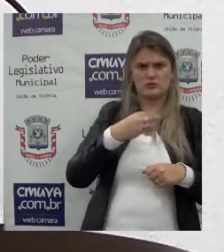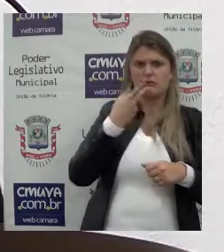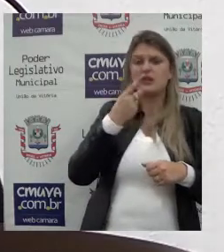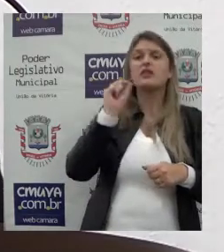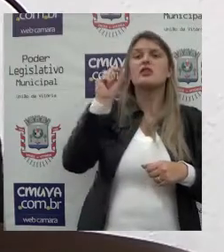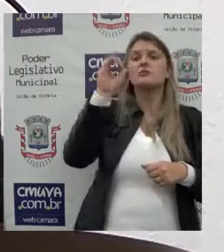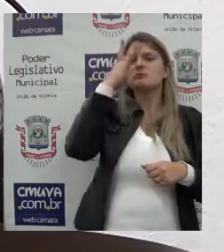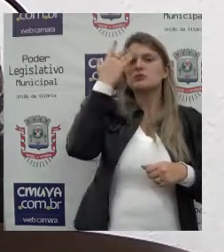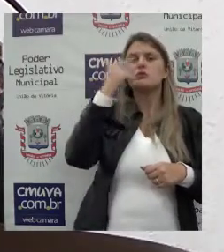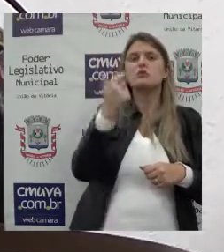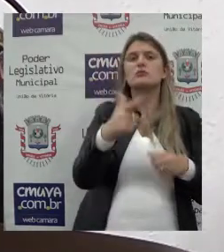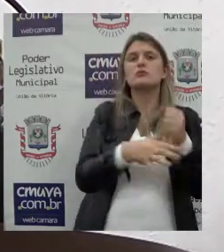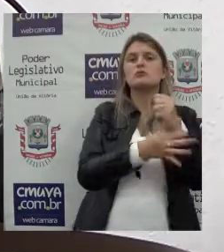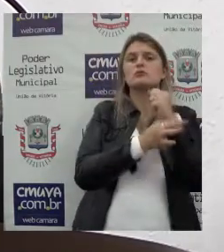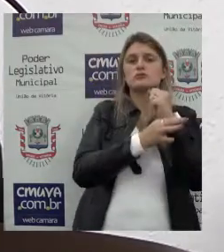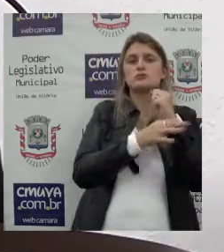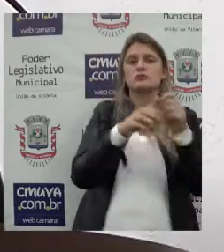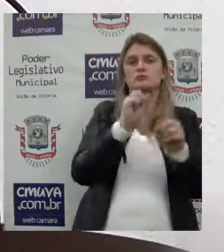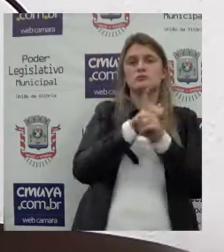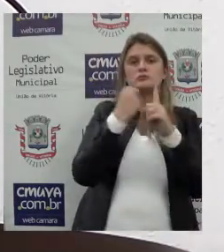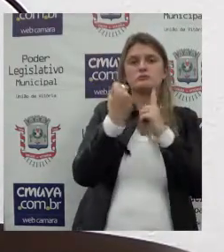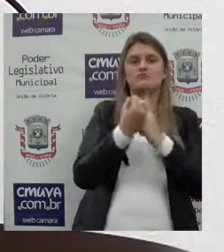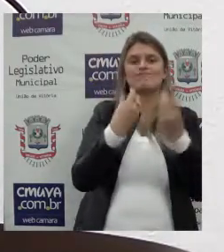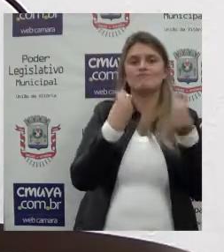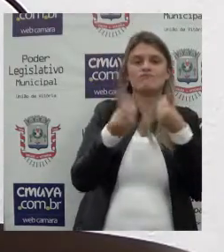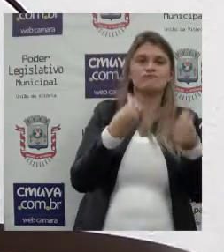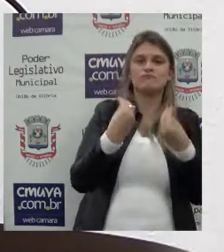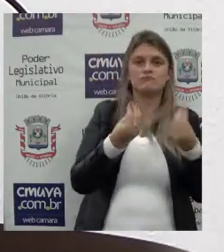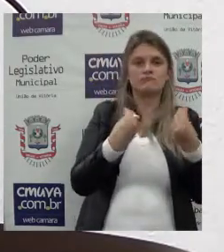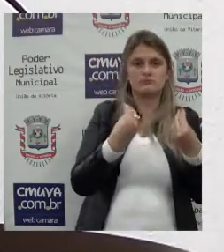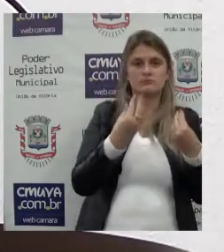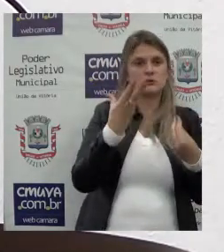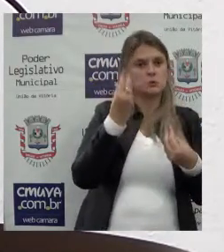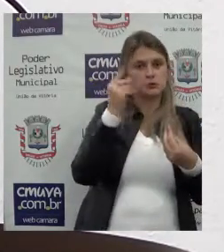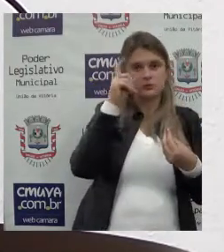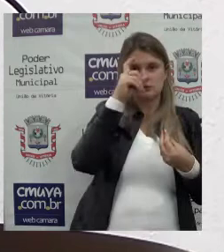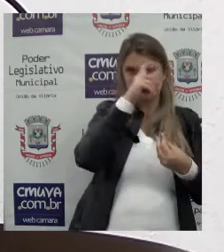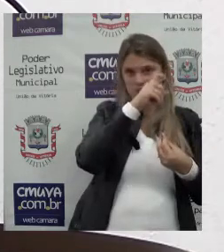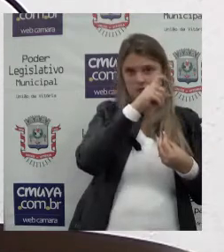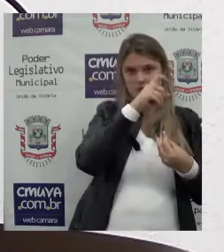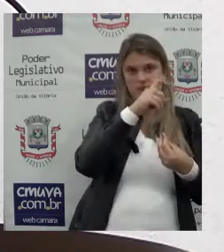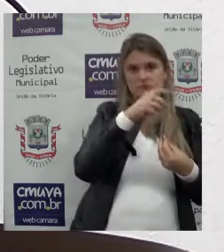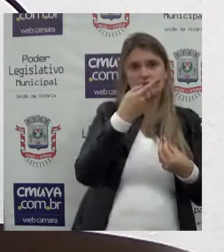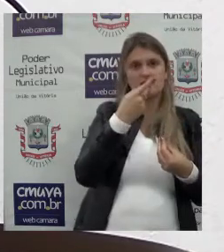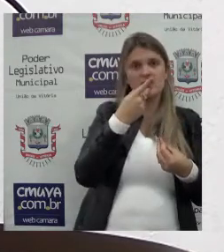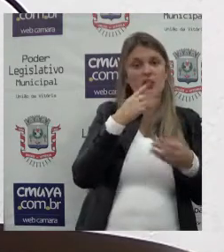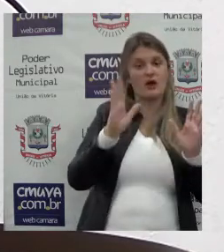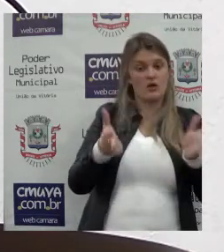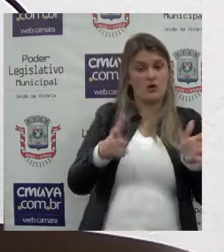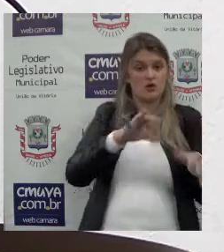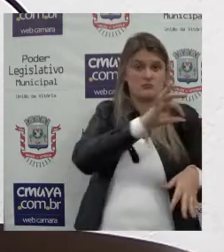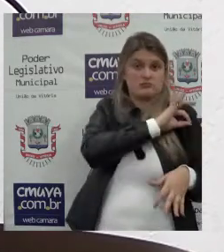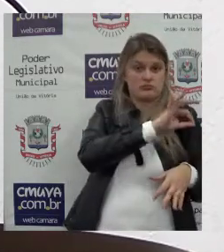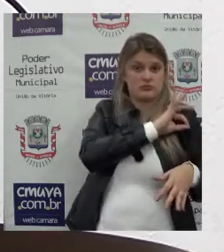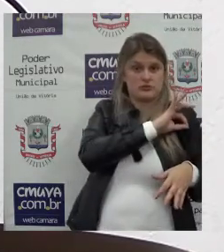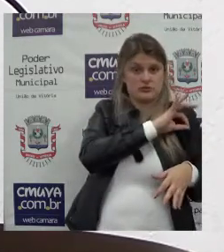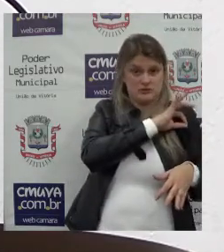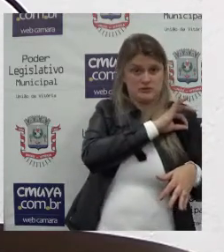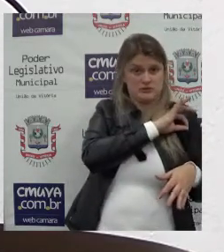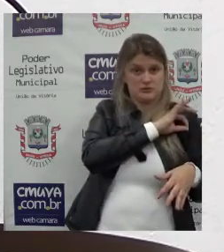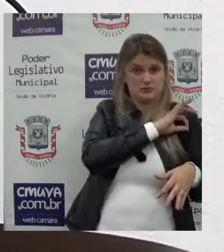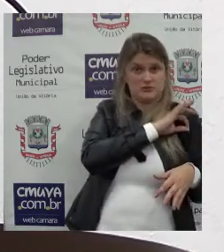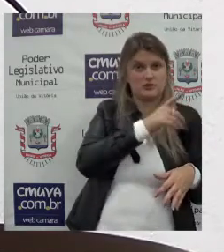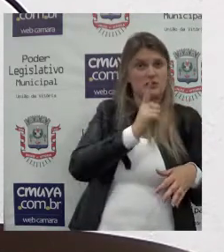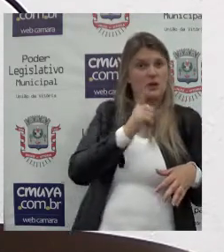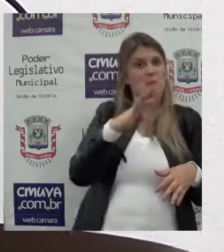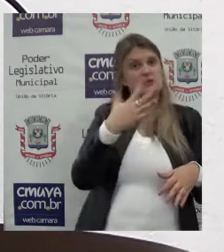todo mundo tem problema de criar seus filhos. Agora imagine quem não tem um controle social sobre isso. É muito difícil. Nós da Polícia